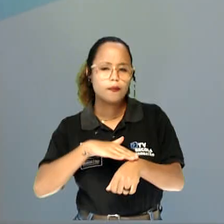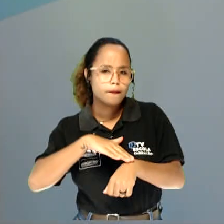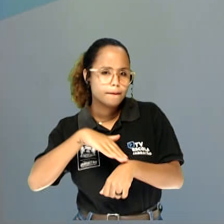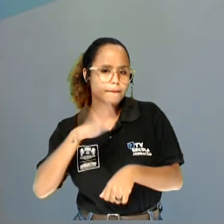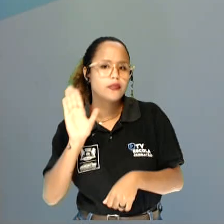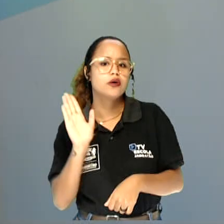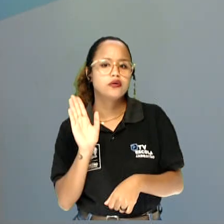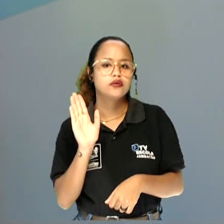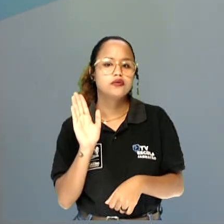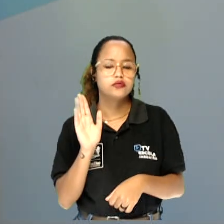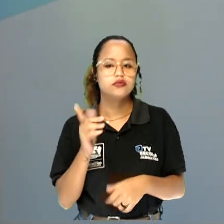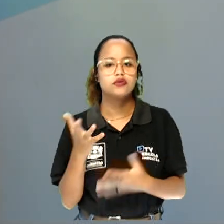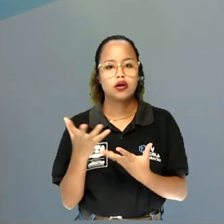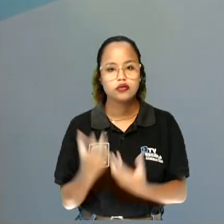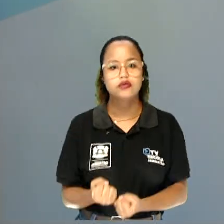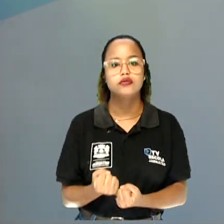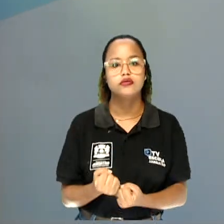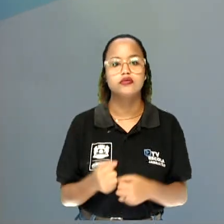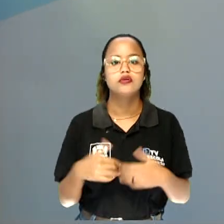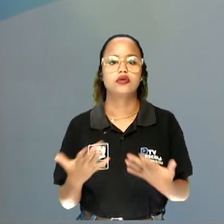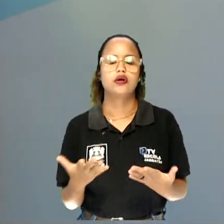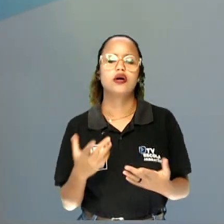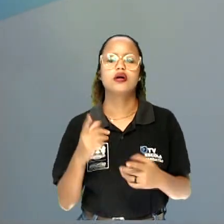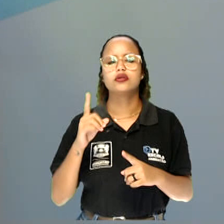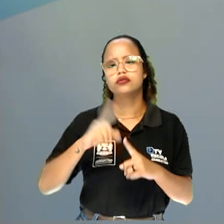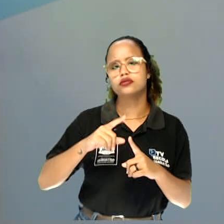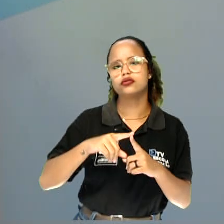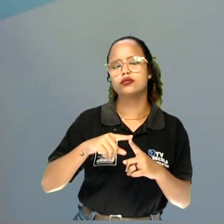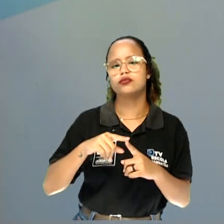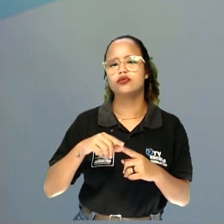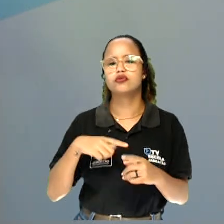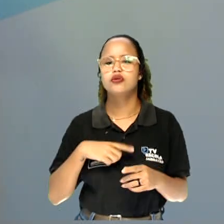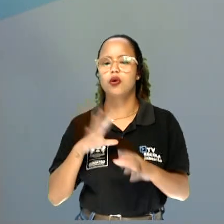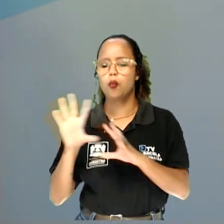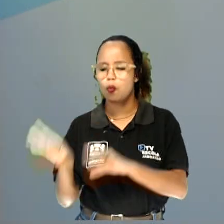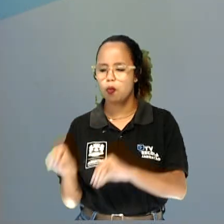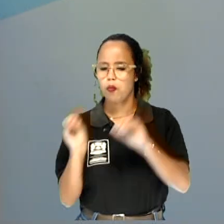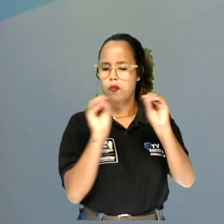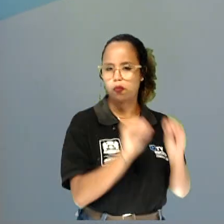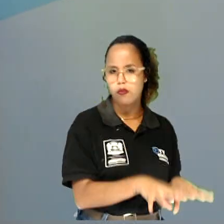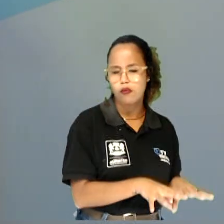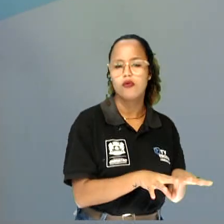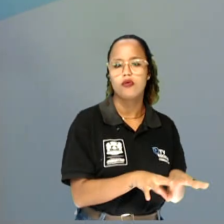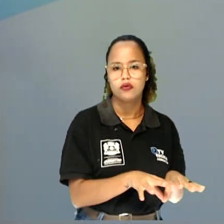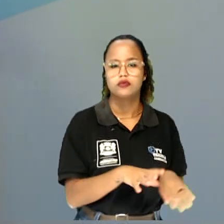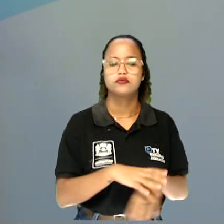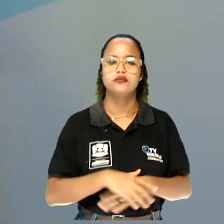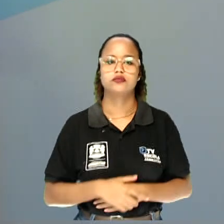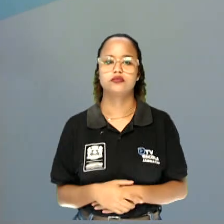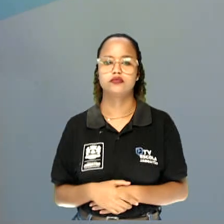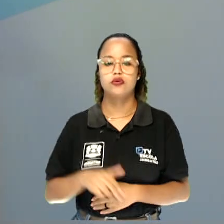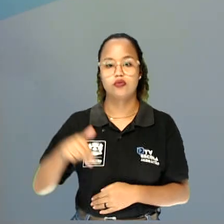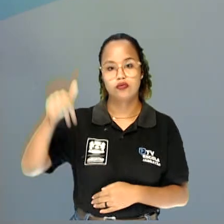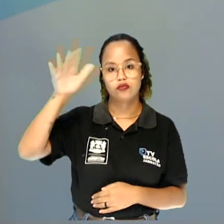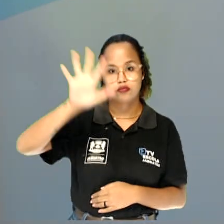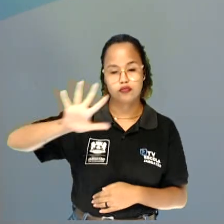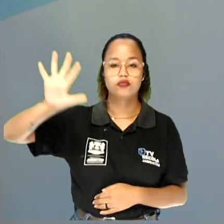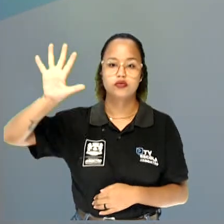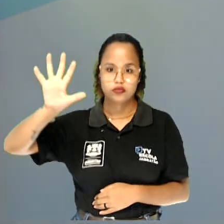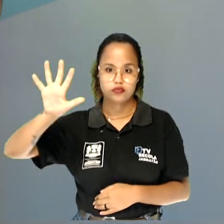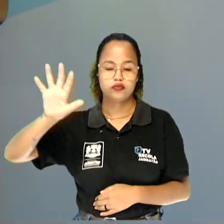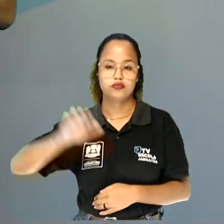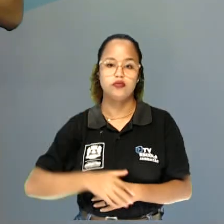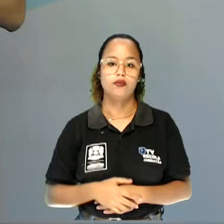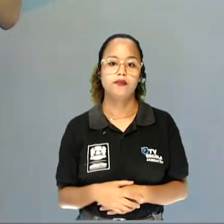foi aceito. Foi uma espécie de Ctrl+C, Ctrl+V no modelo norte-americano, ok? Vem